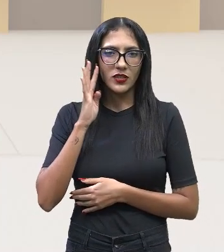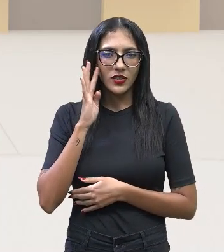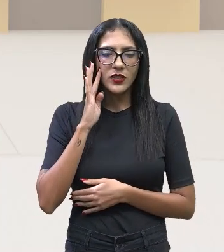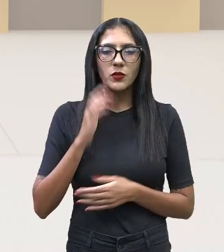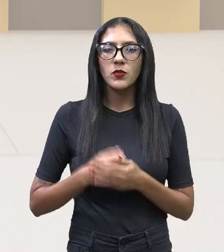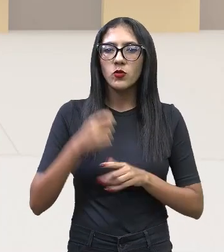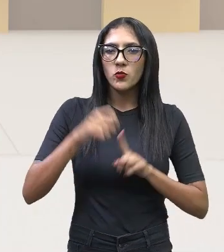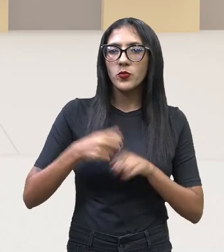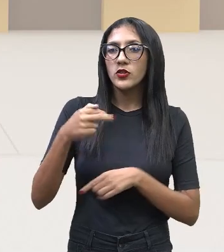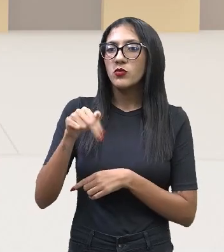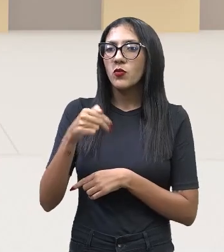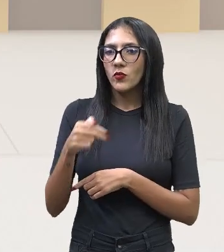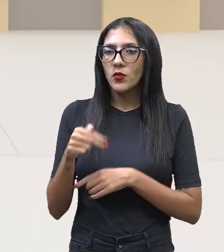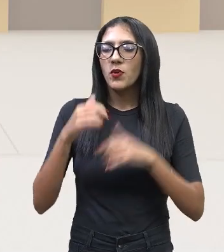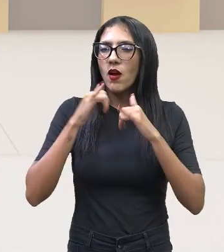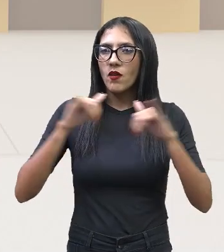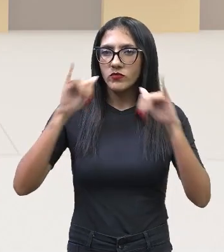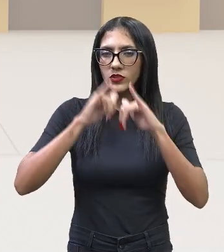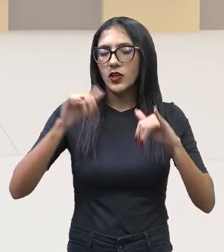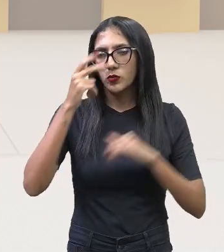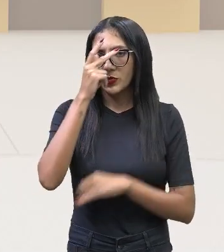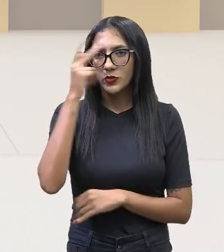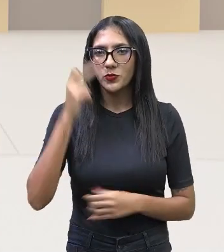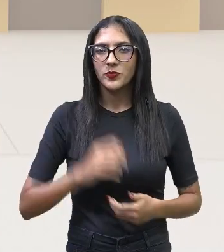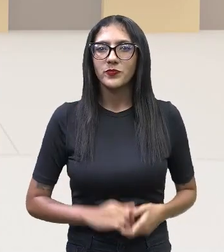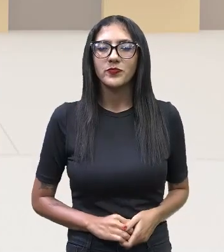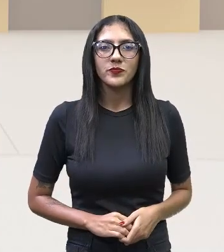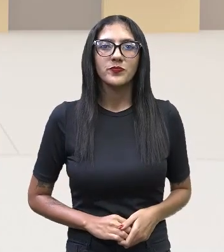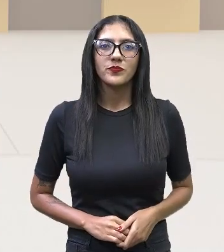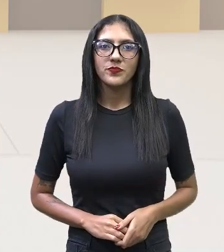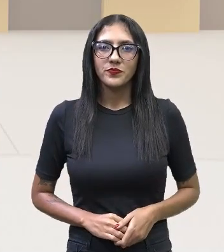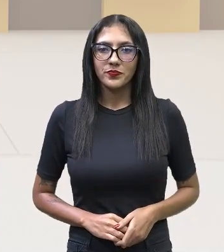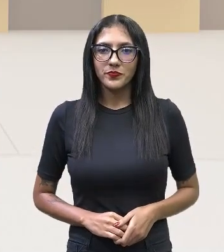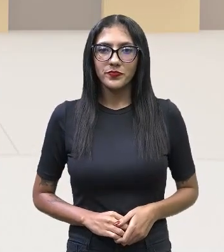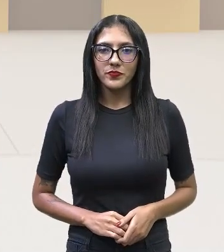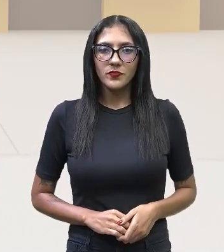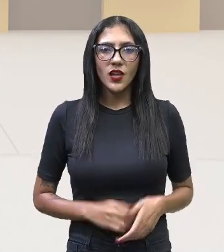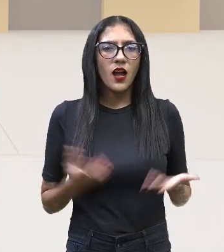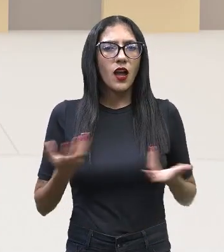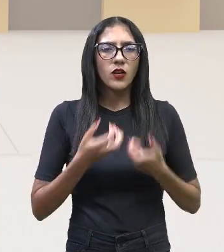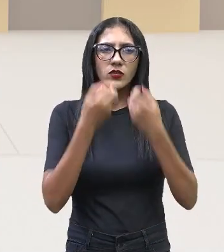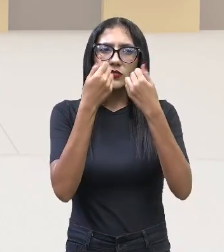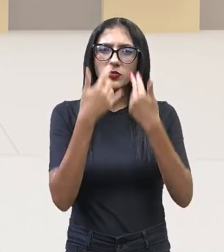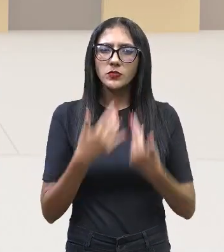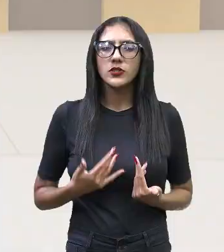do público sobre a doença. Olha só que interessante. Vamos conversar um pouquinho então agora sobre as